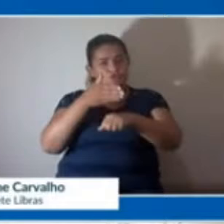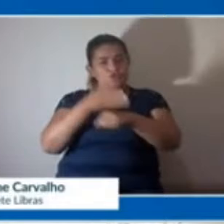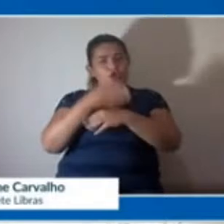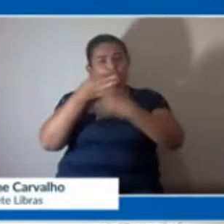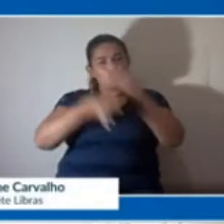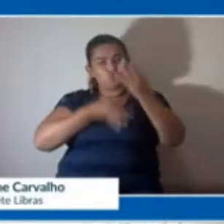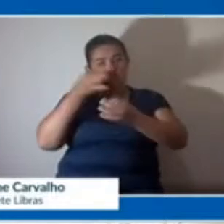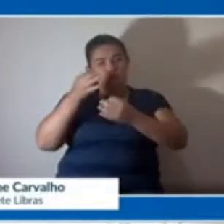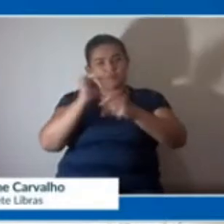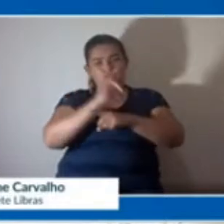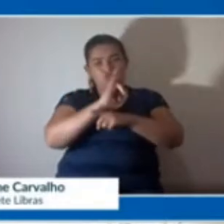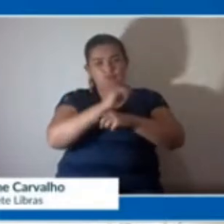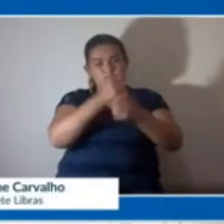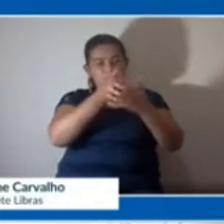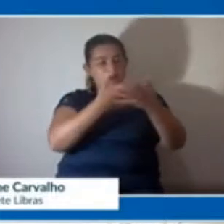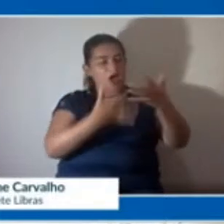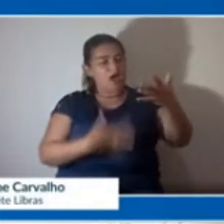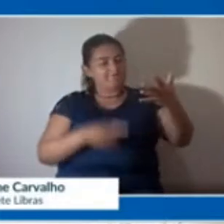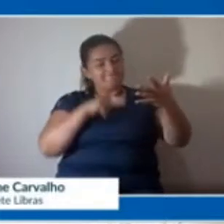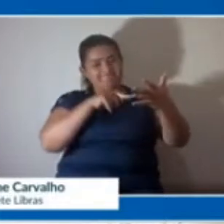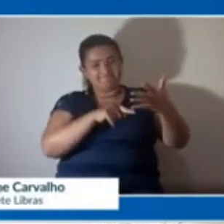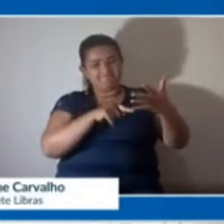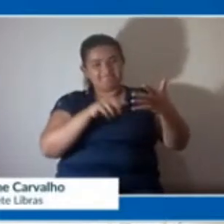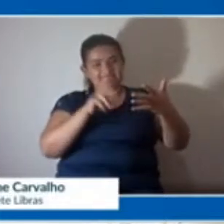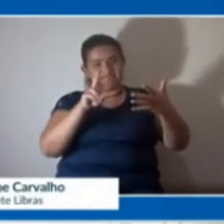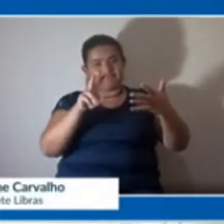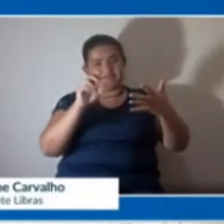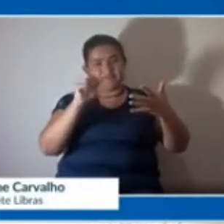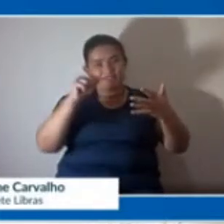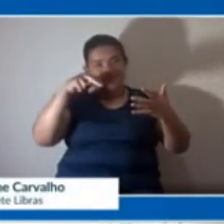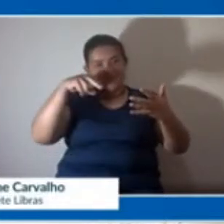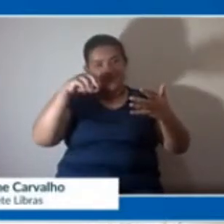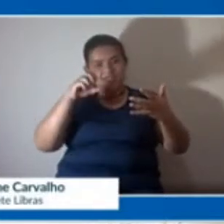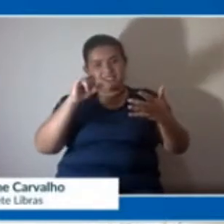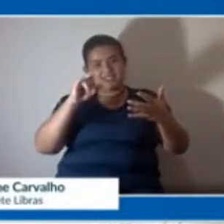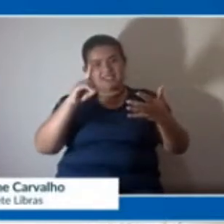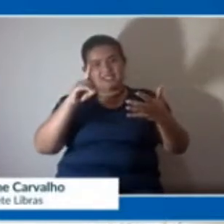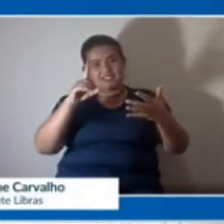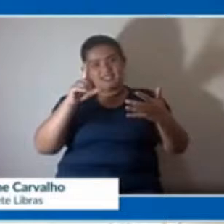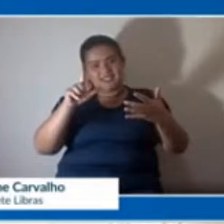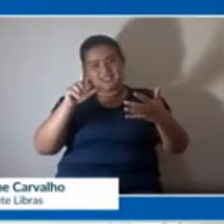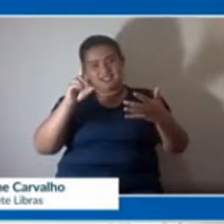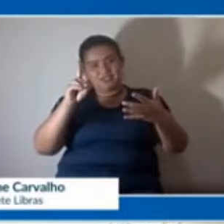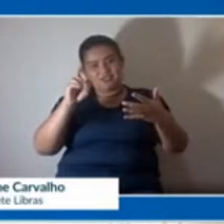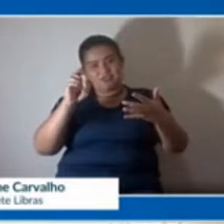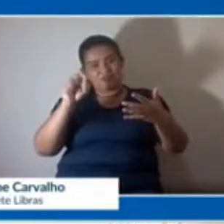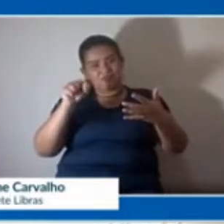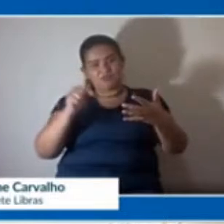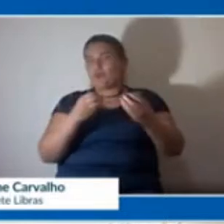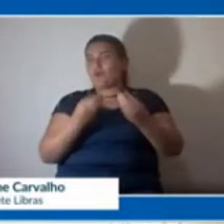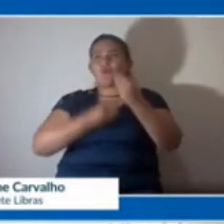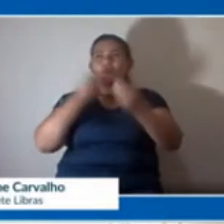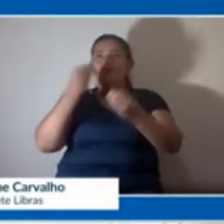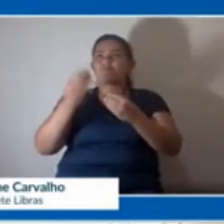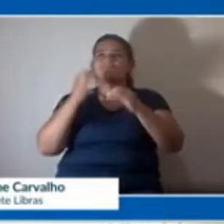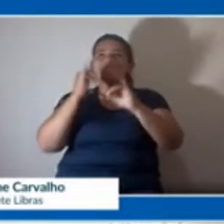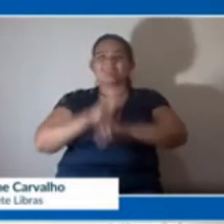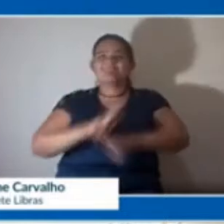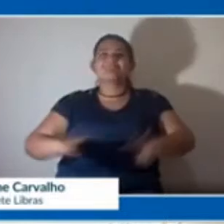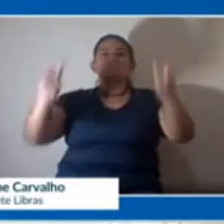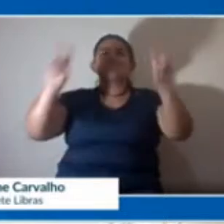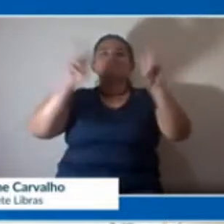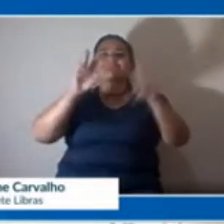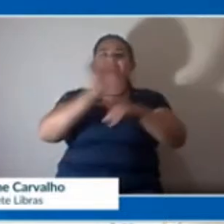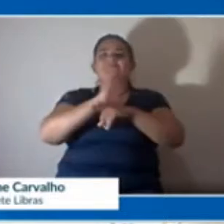recebeu no YouTube. A Vaneildes Faria, ela diz: não há como negar a invisibilidade das mulheres no mercado